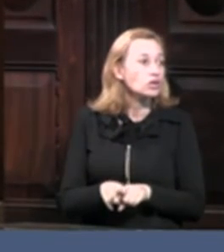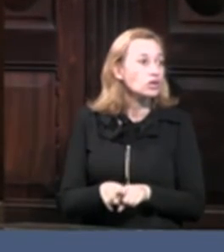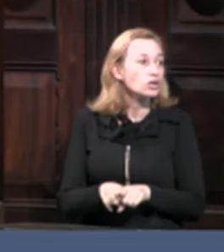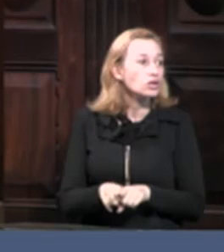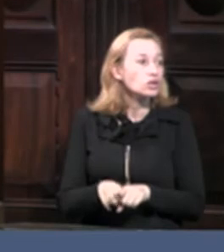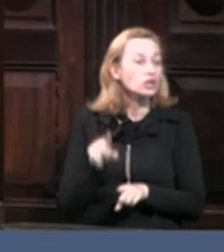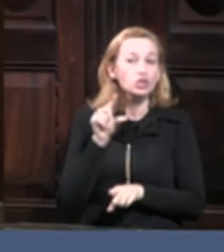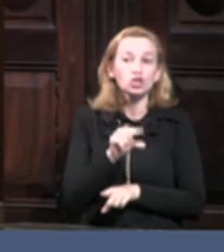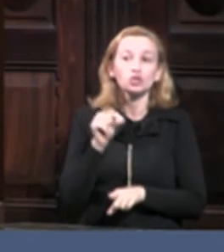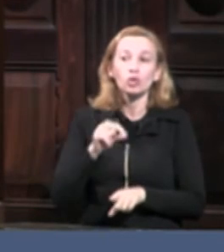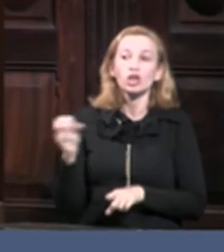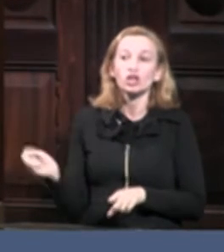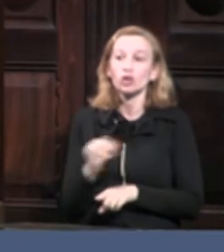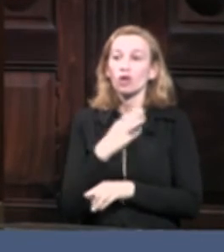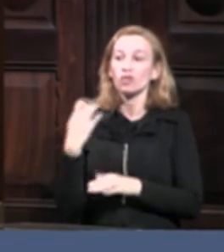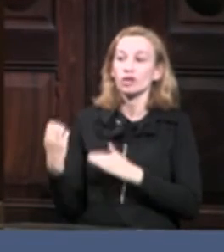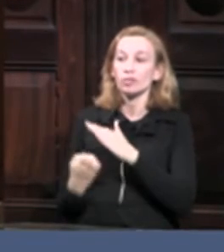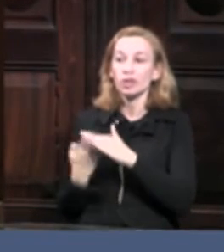escolha para a nova empresa,